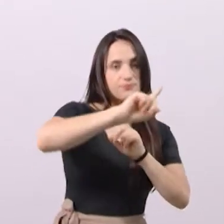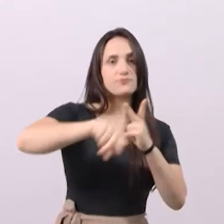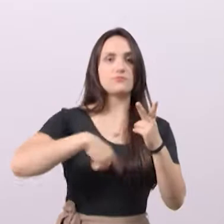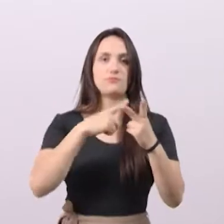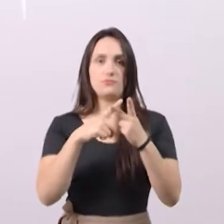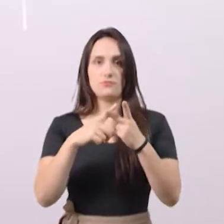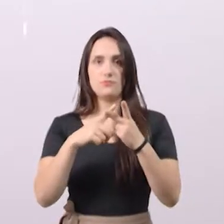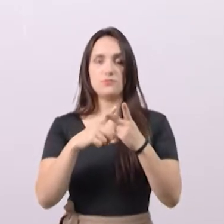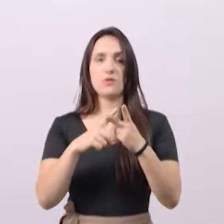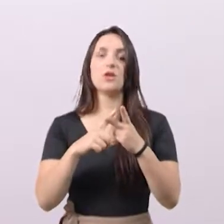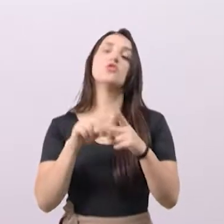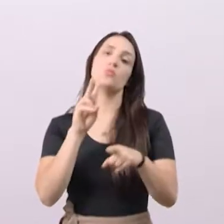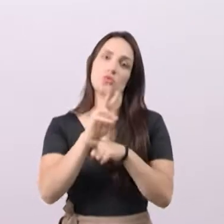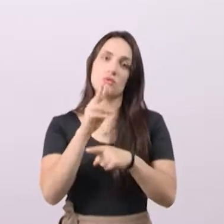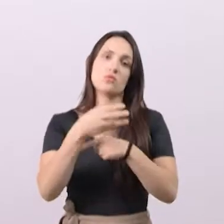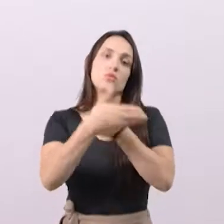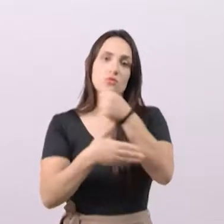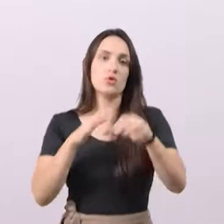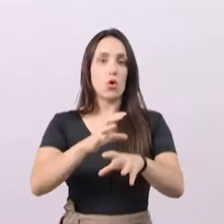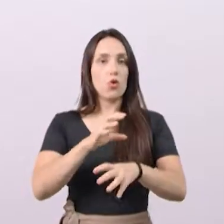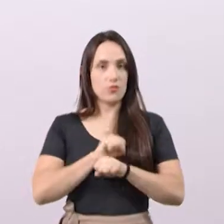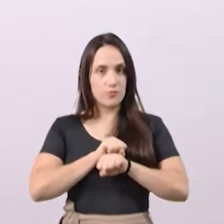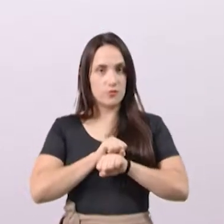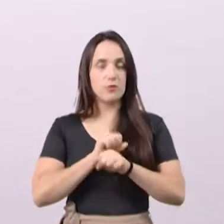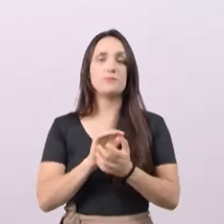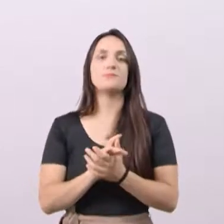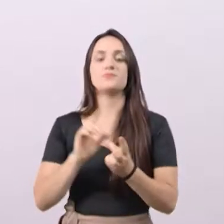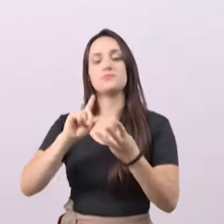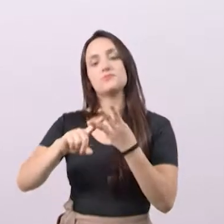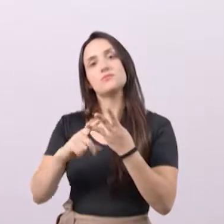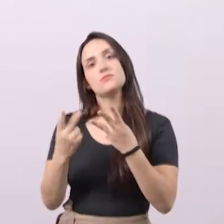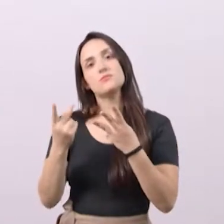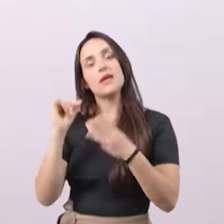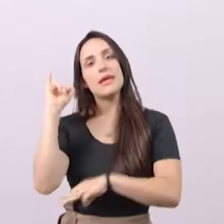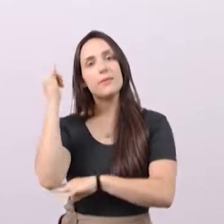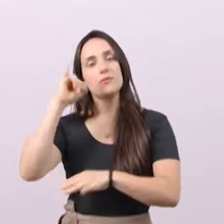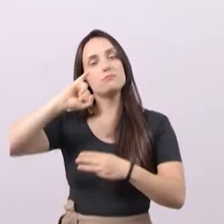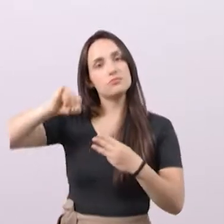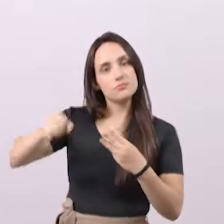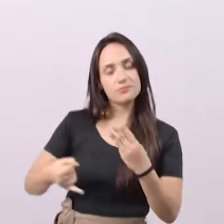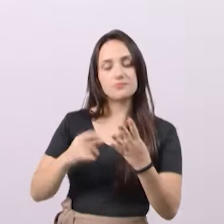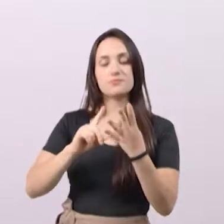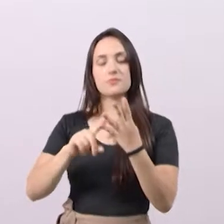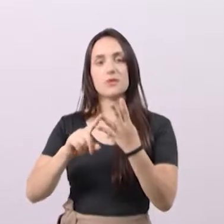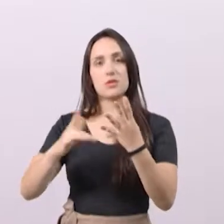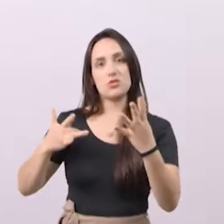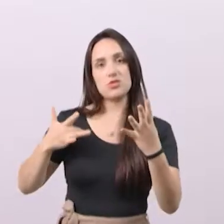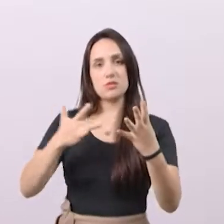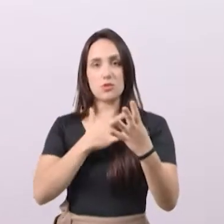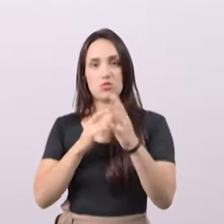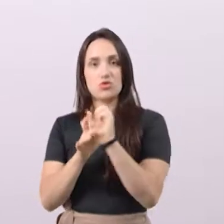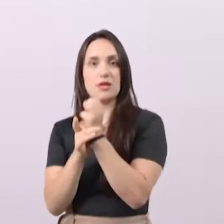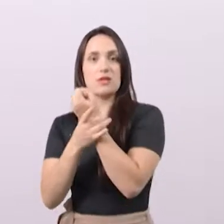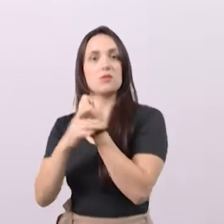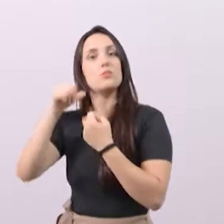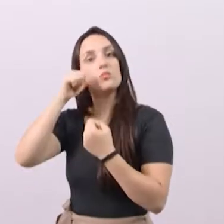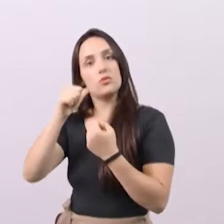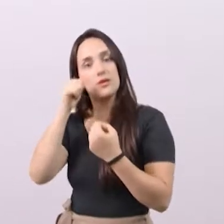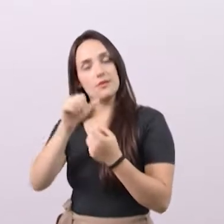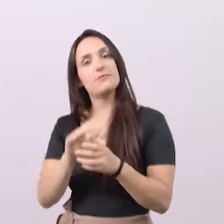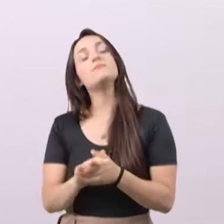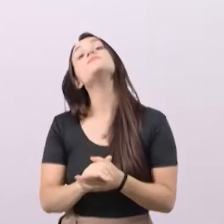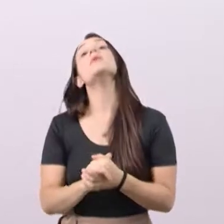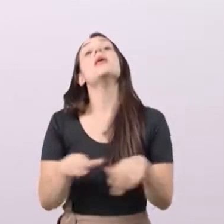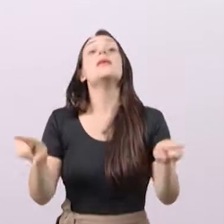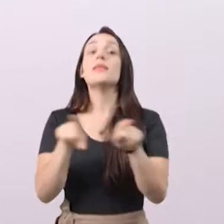estaduais ambientais, de proteção e defesa do consumidor, tributárias, de saúde e de garantias